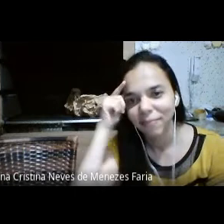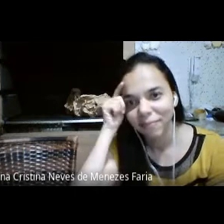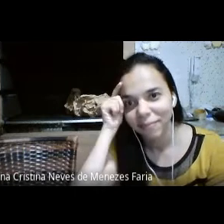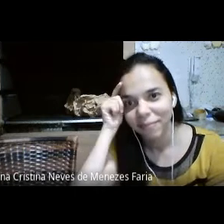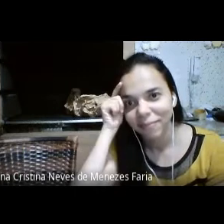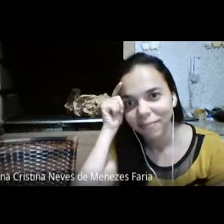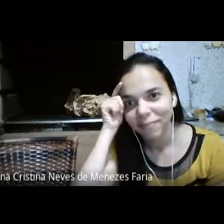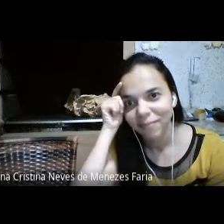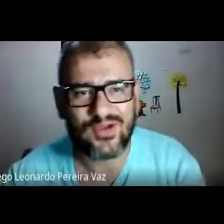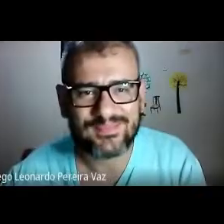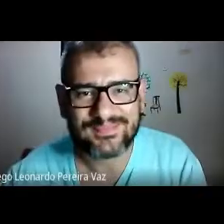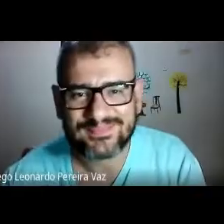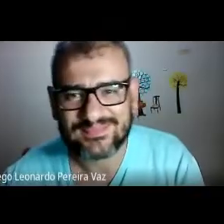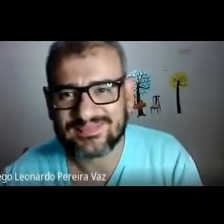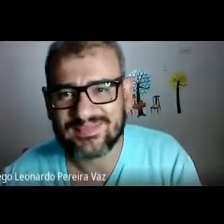Não,